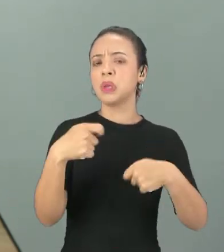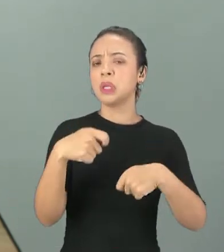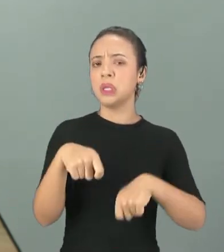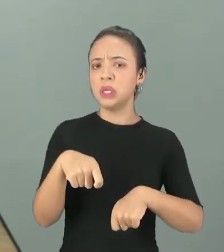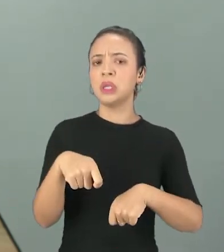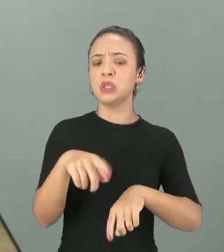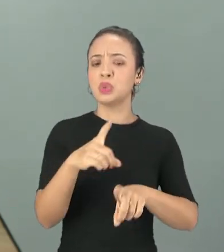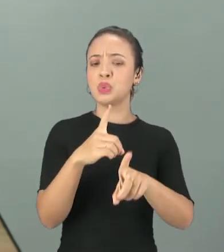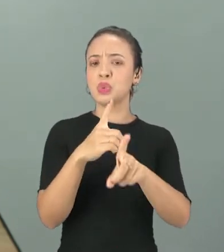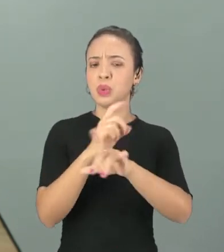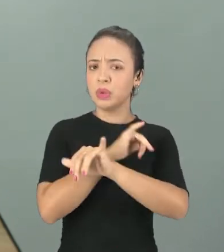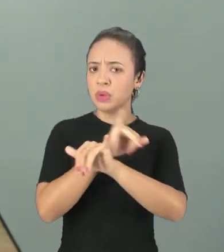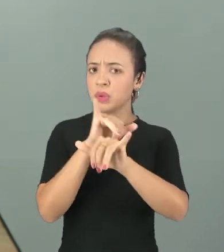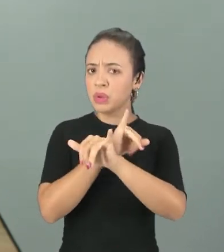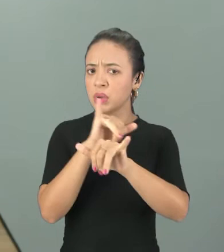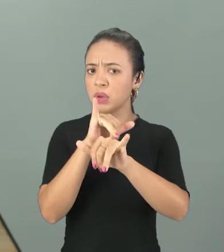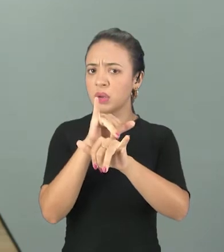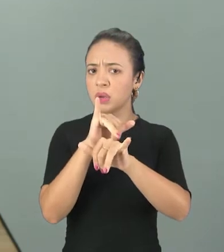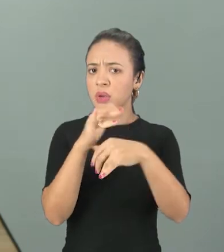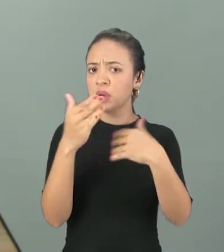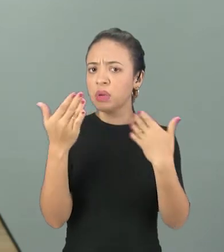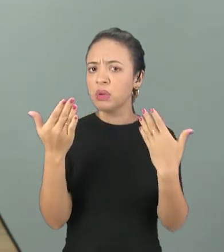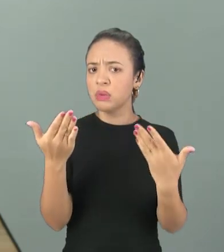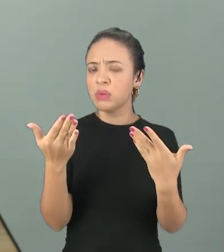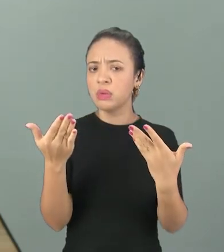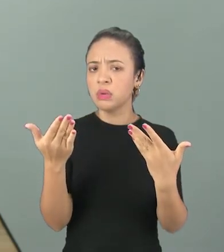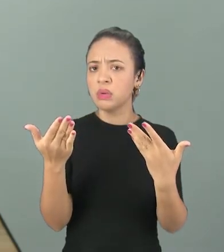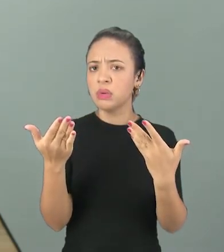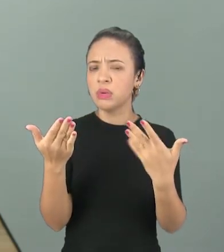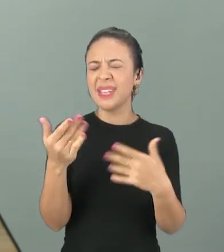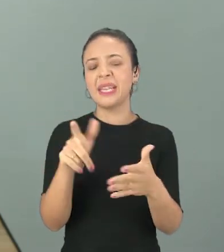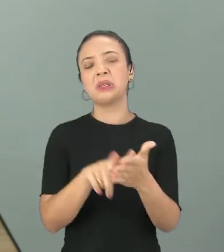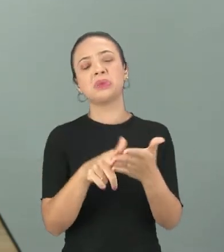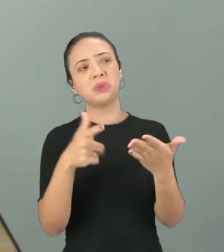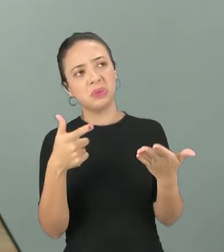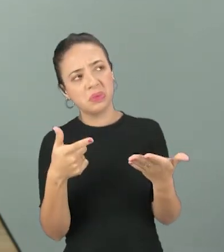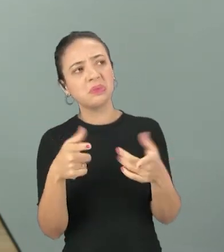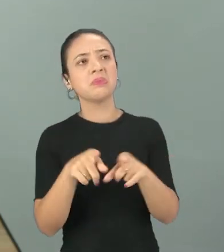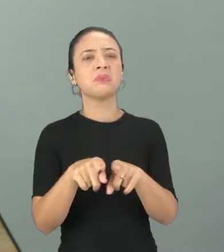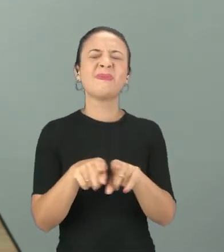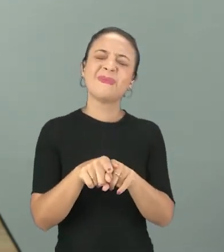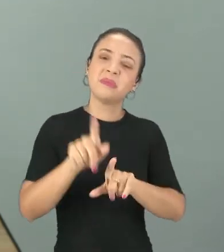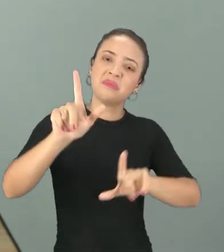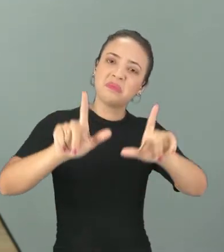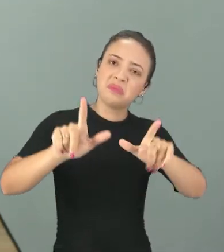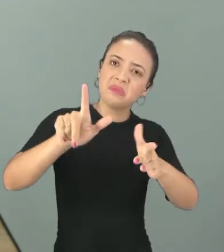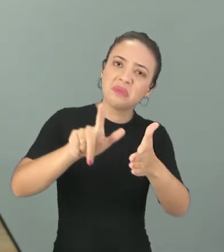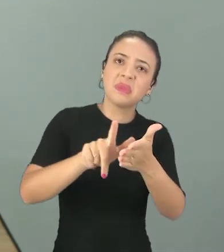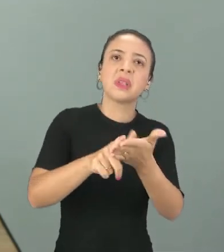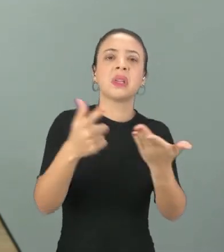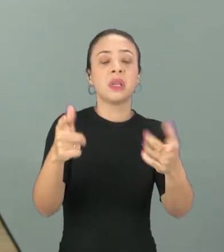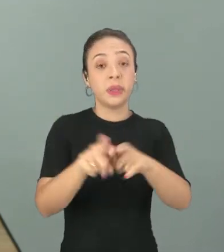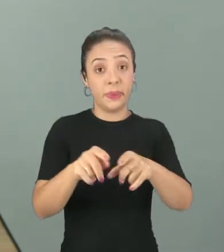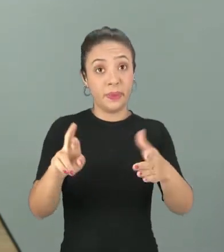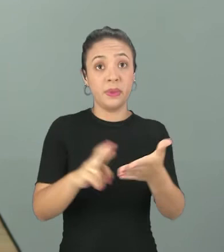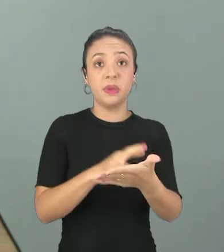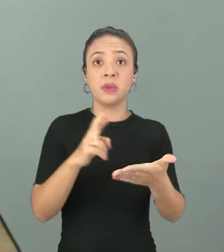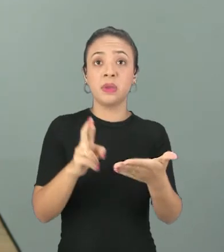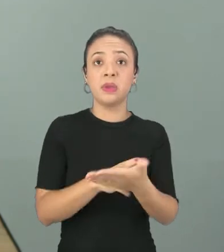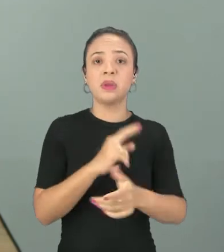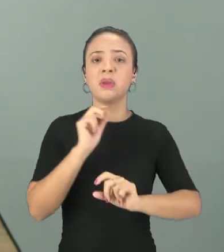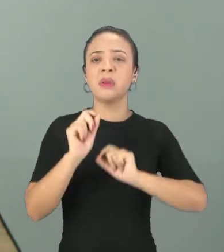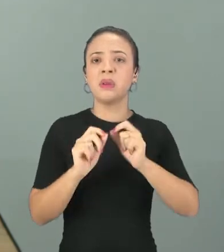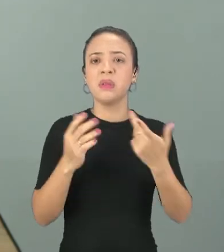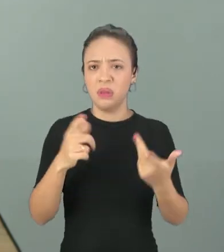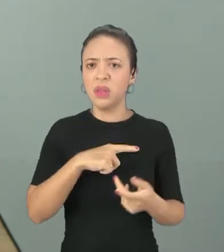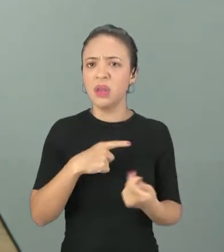podemos encontrar notícias? Além dos jornais, dos telejornais e revistas? O que vocês acham?